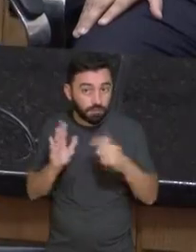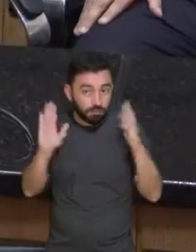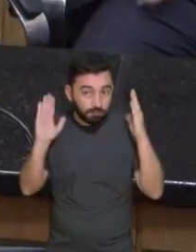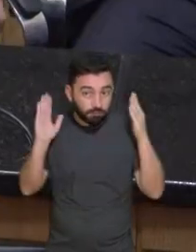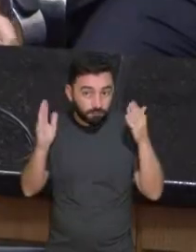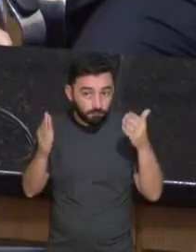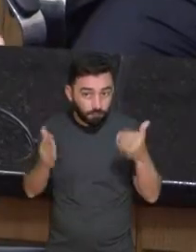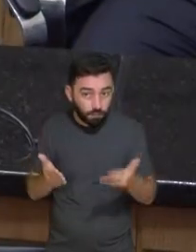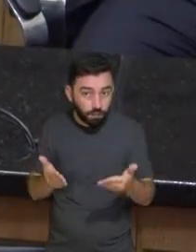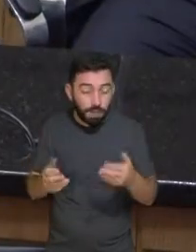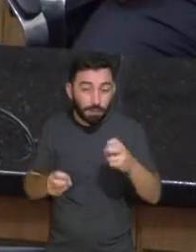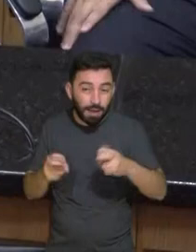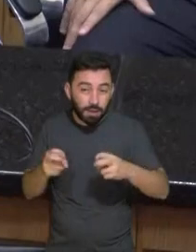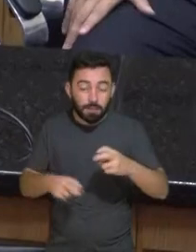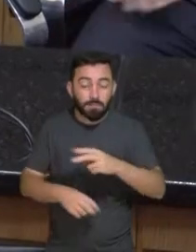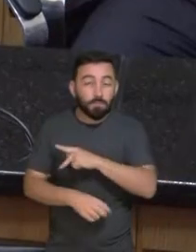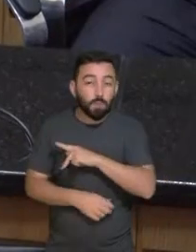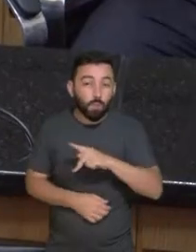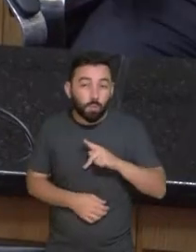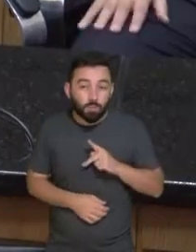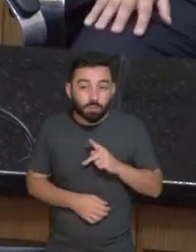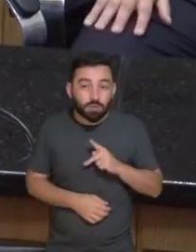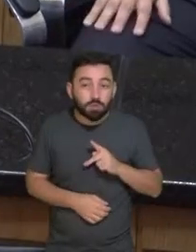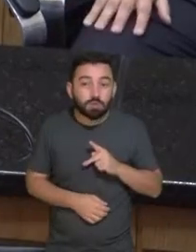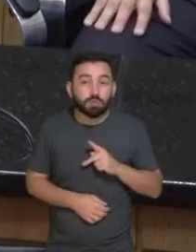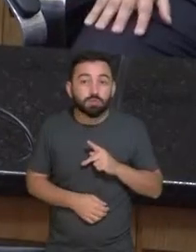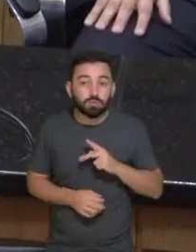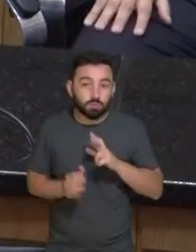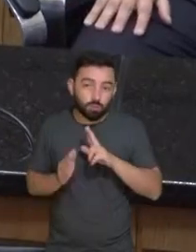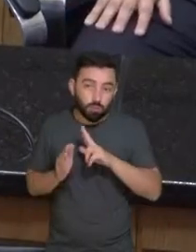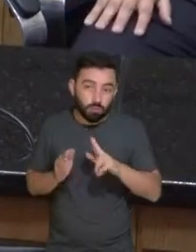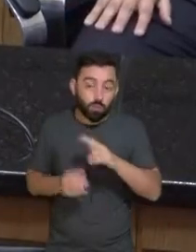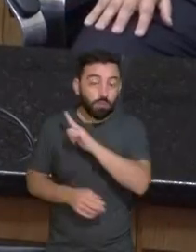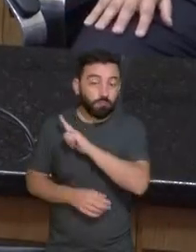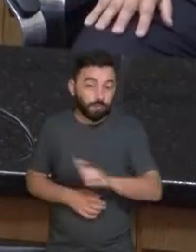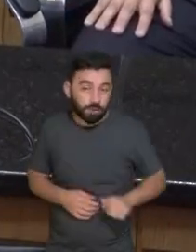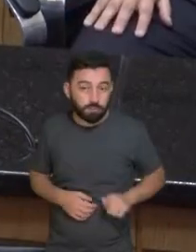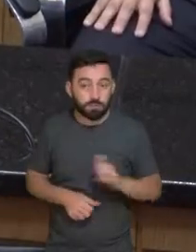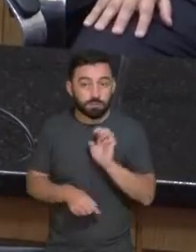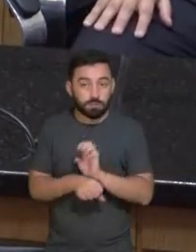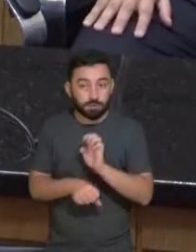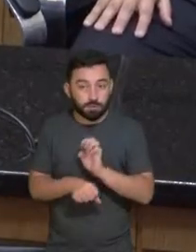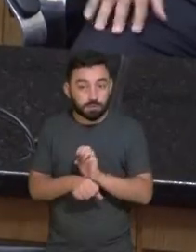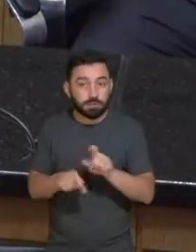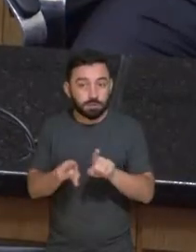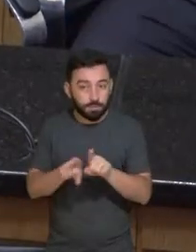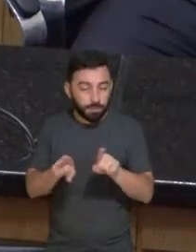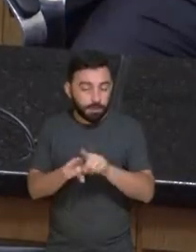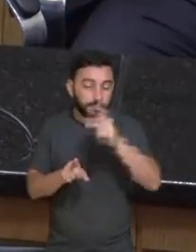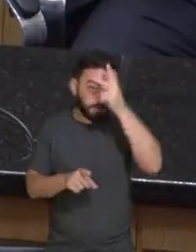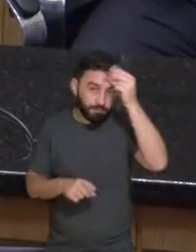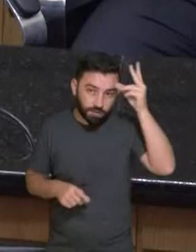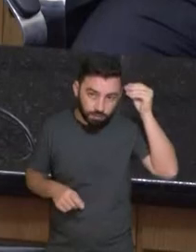os parques públicos, denominados assim pelo governo do estado e assim pelas prefeituras. Então, coloco para